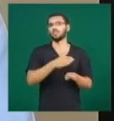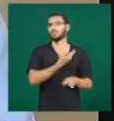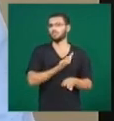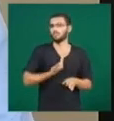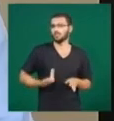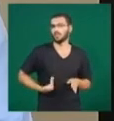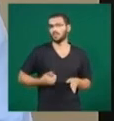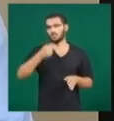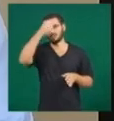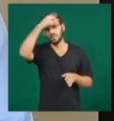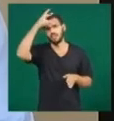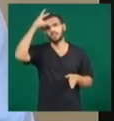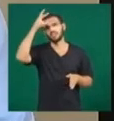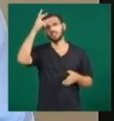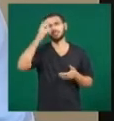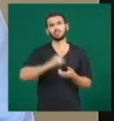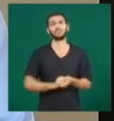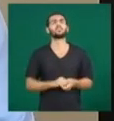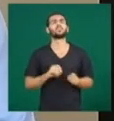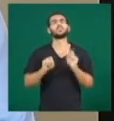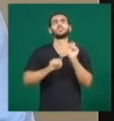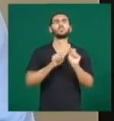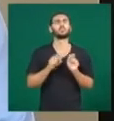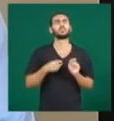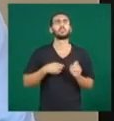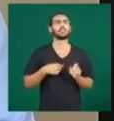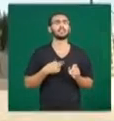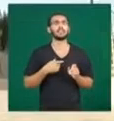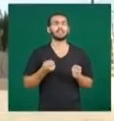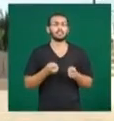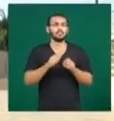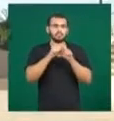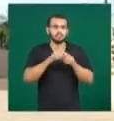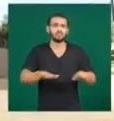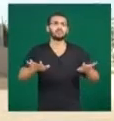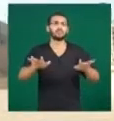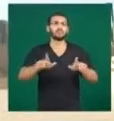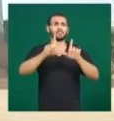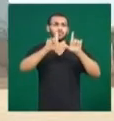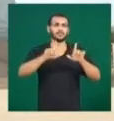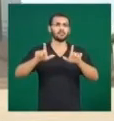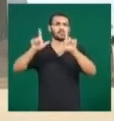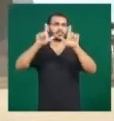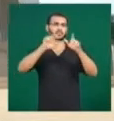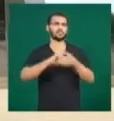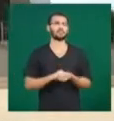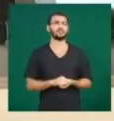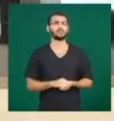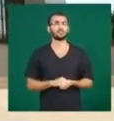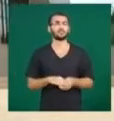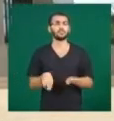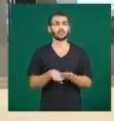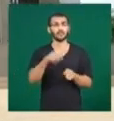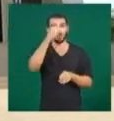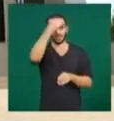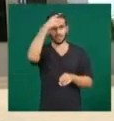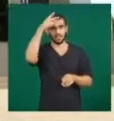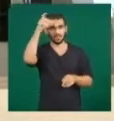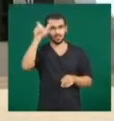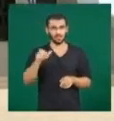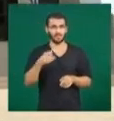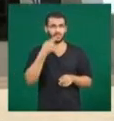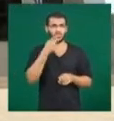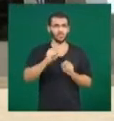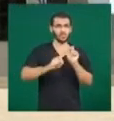estaduais, municipais, para disponibilizar essas imagens. O prefeito universitário falou ainda sobre a presença e atuação da